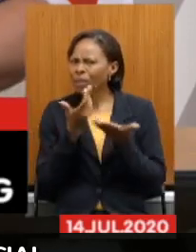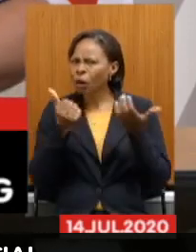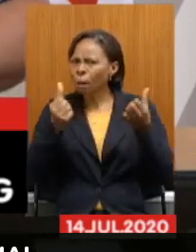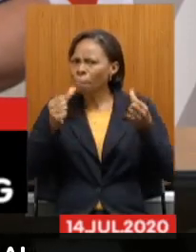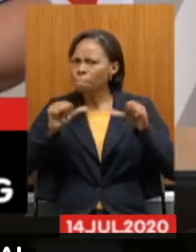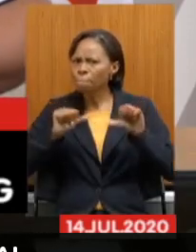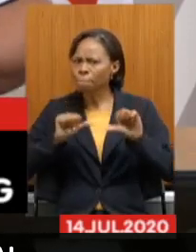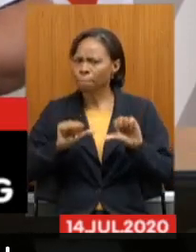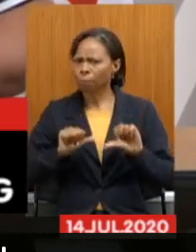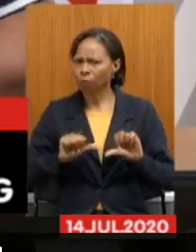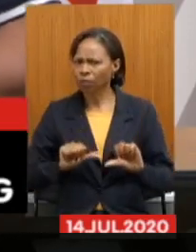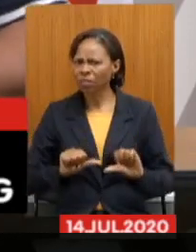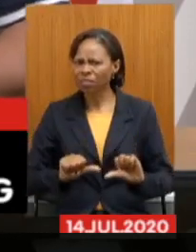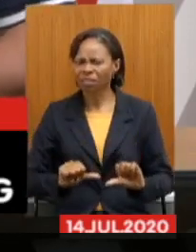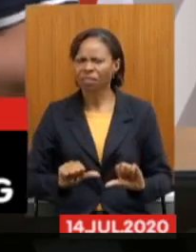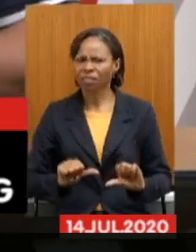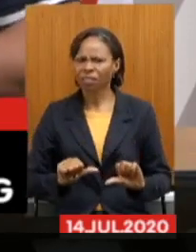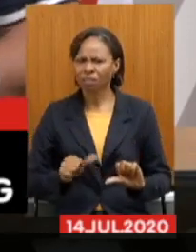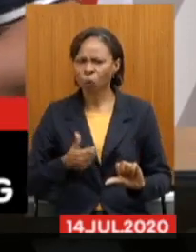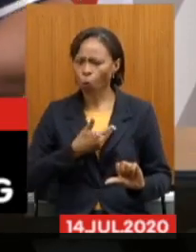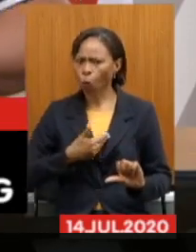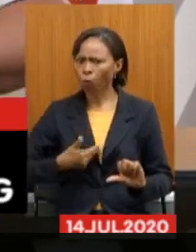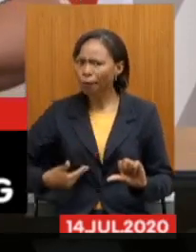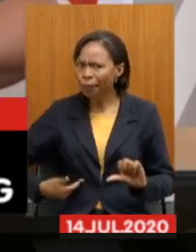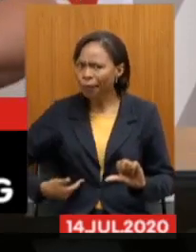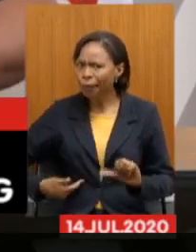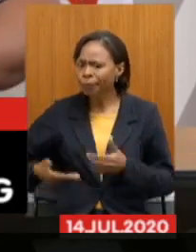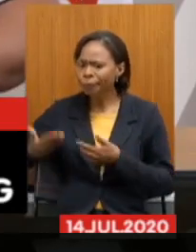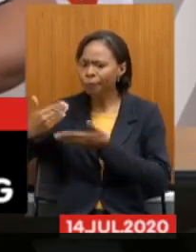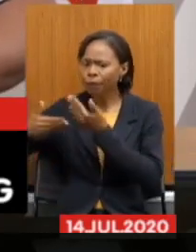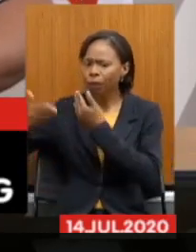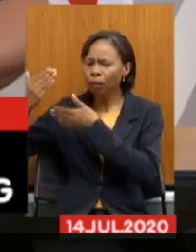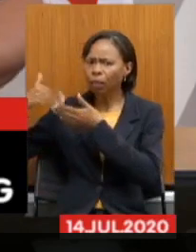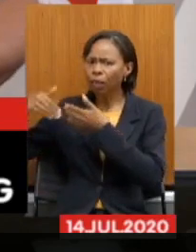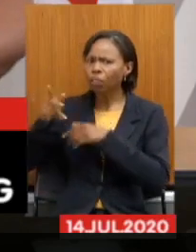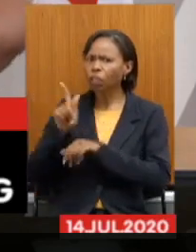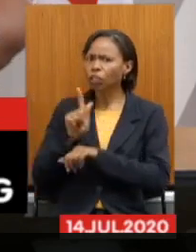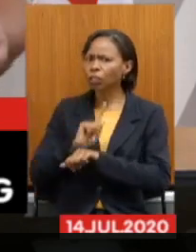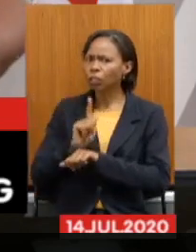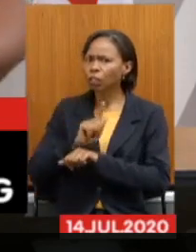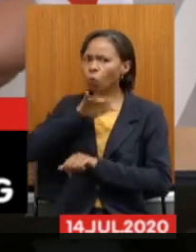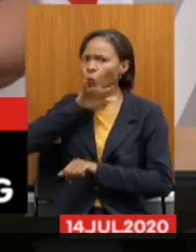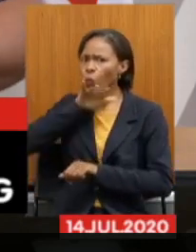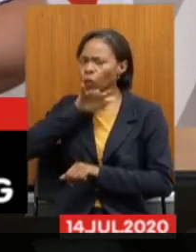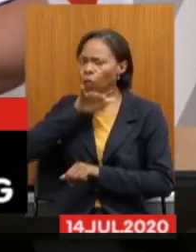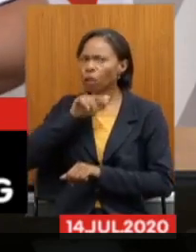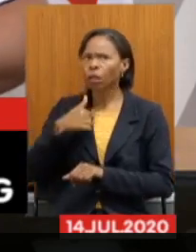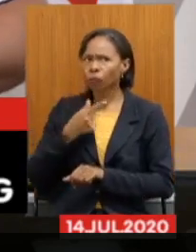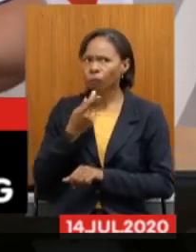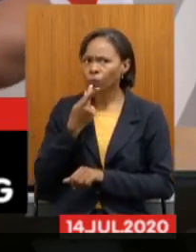passados. Isso se chama má gestão. E eu cito o caso do FUNPENG,